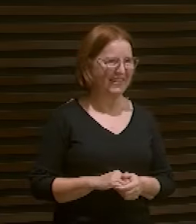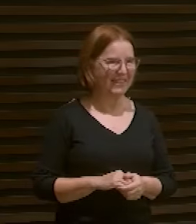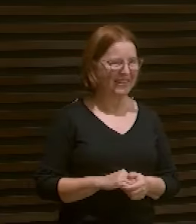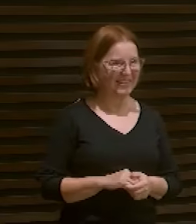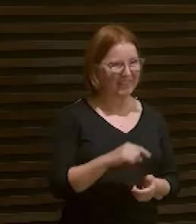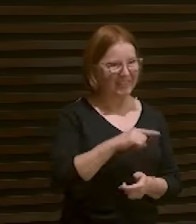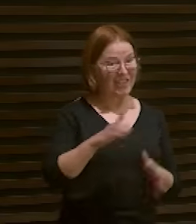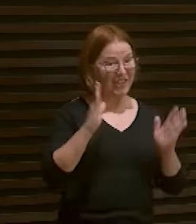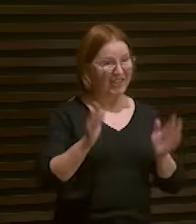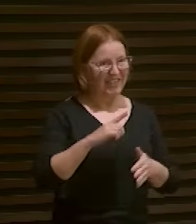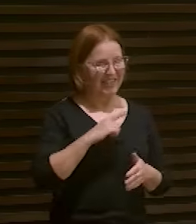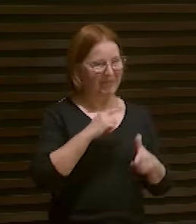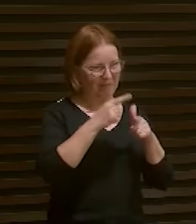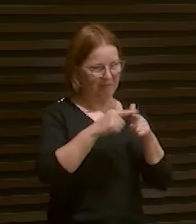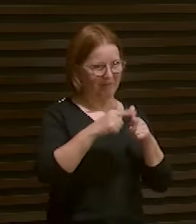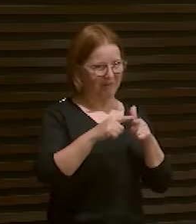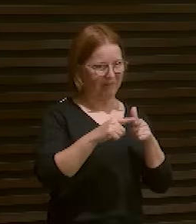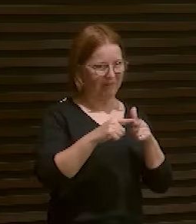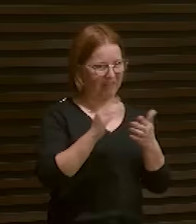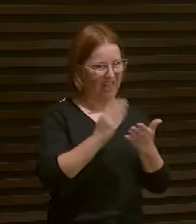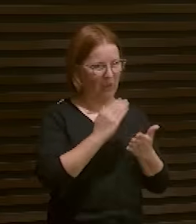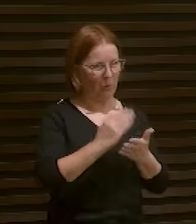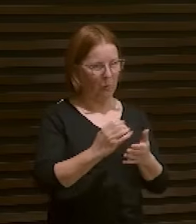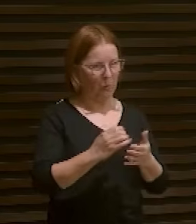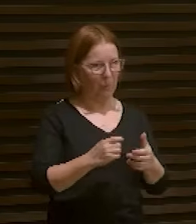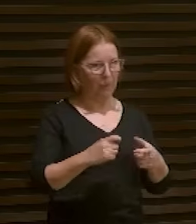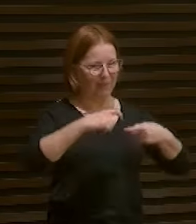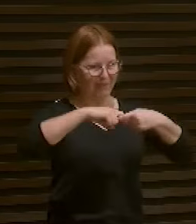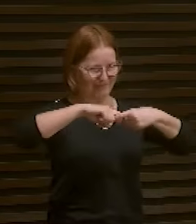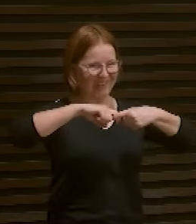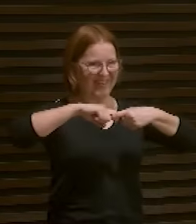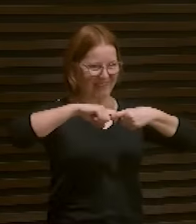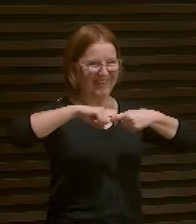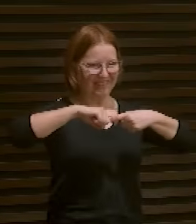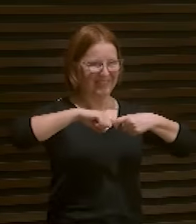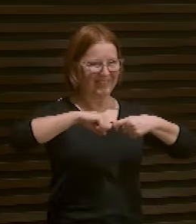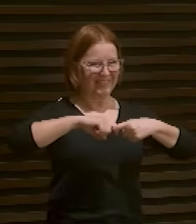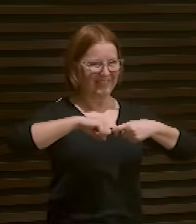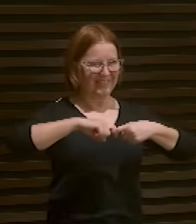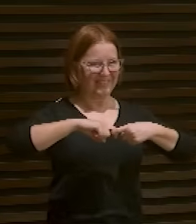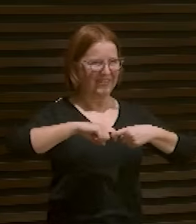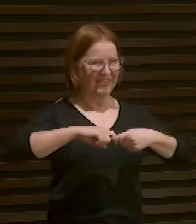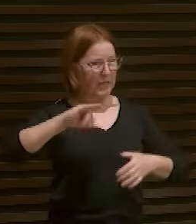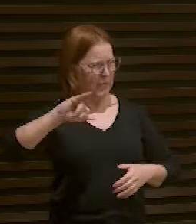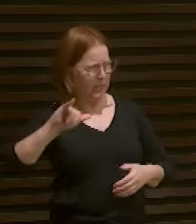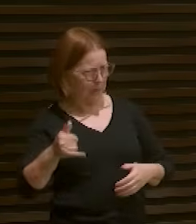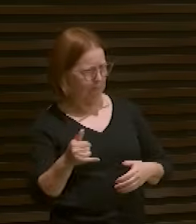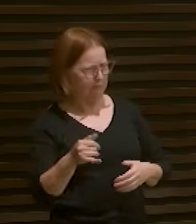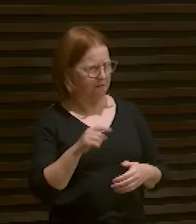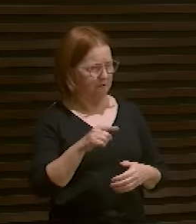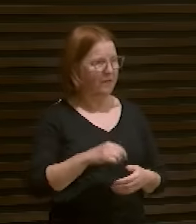Você já teve problema com algum sócio que quis levar vantagem sobre você? Eu estou levantando aqui